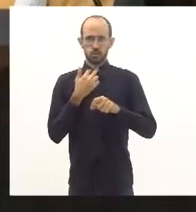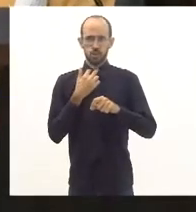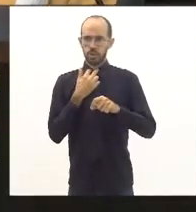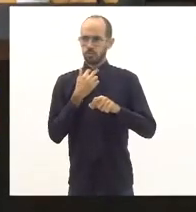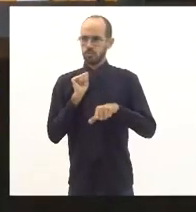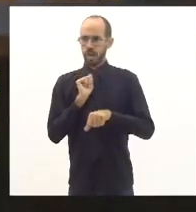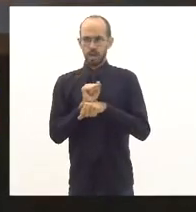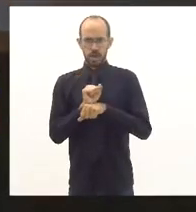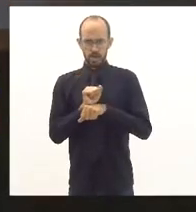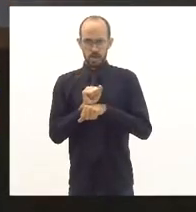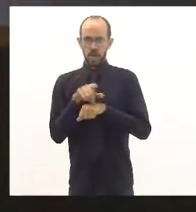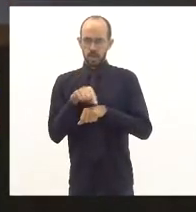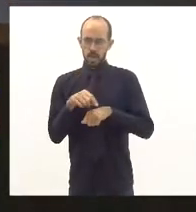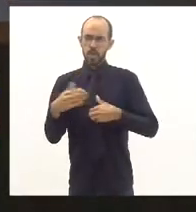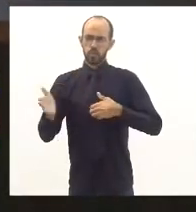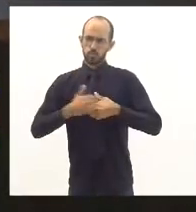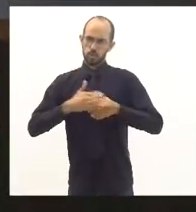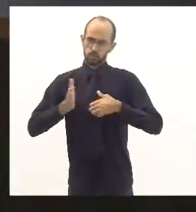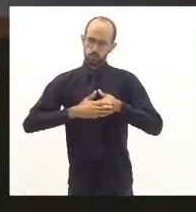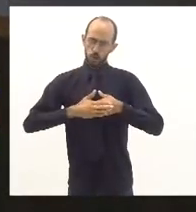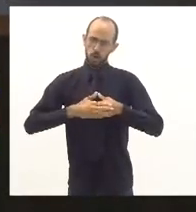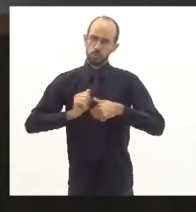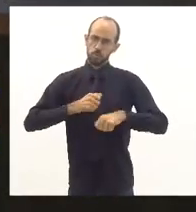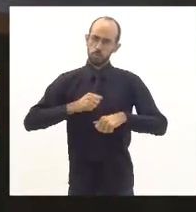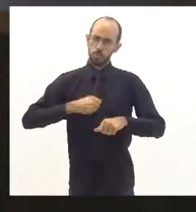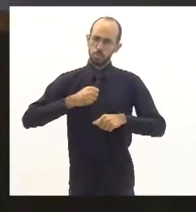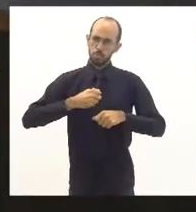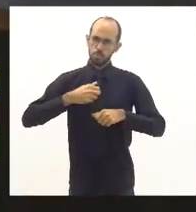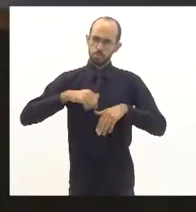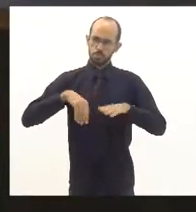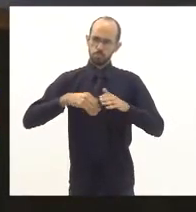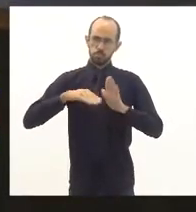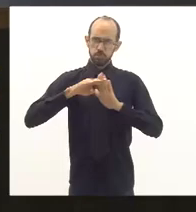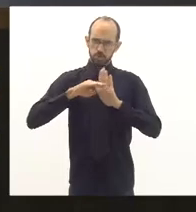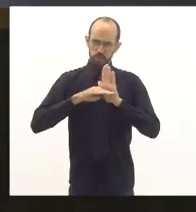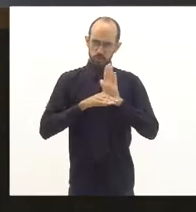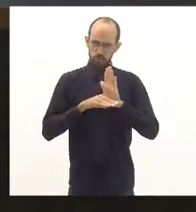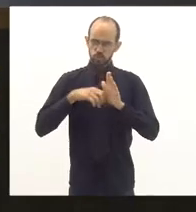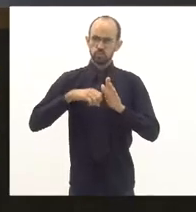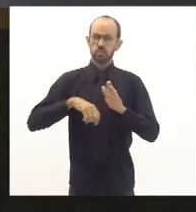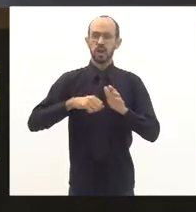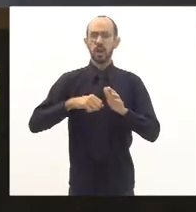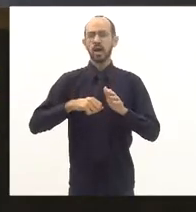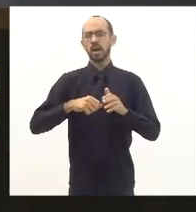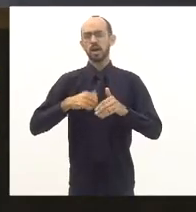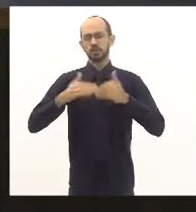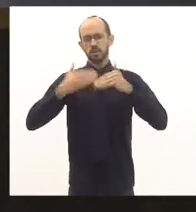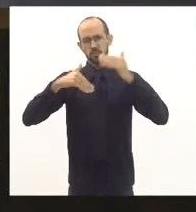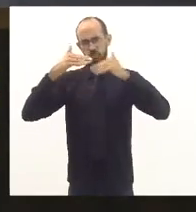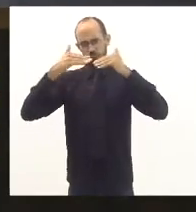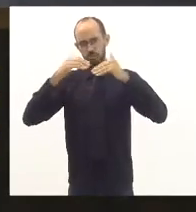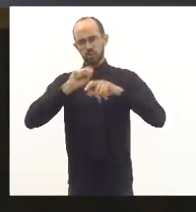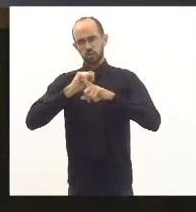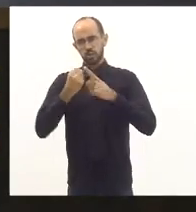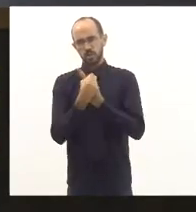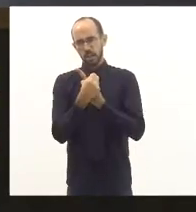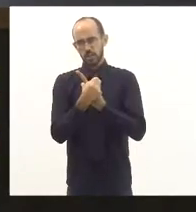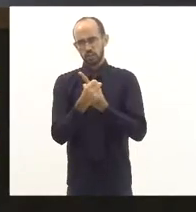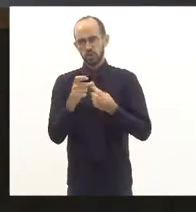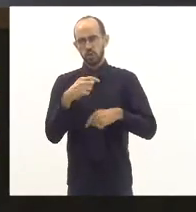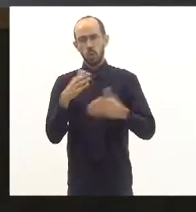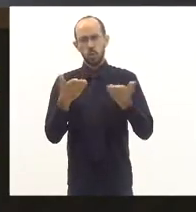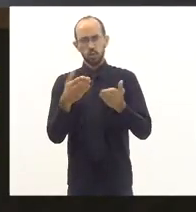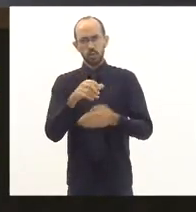parte do nosso processo de construção enquanto sociedade civil, Hoje a Aliança está realizando,